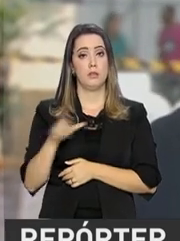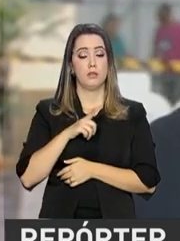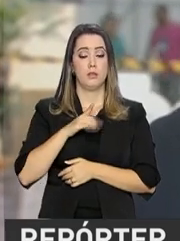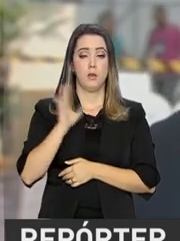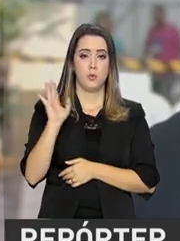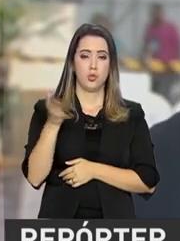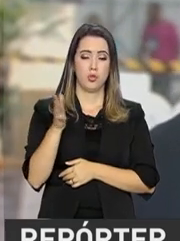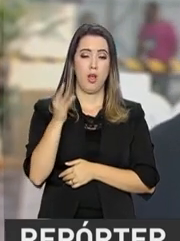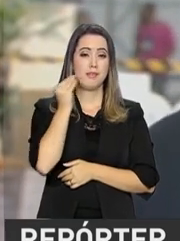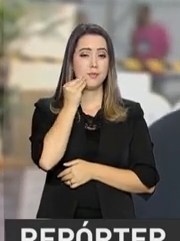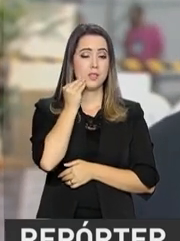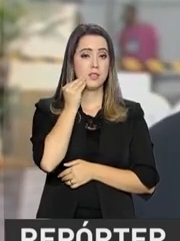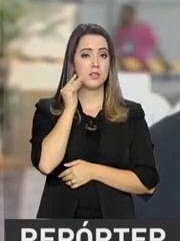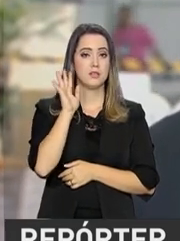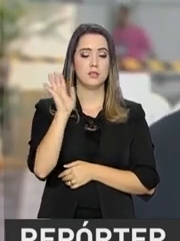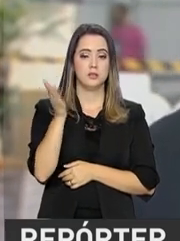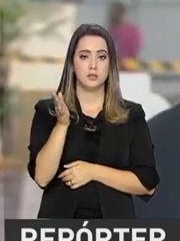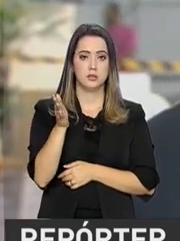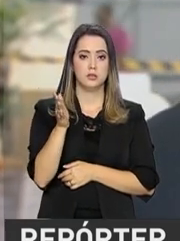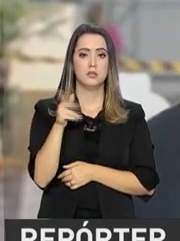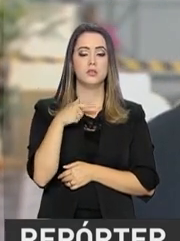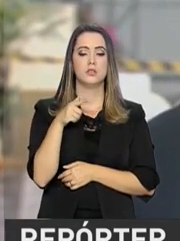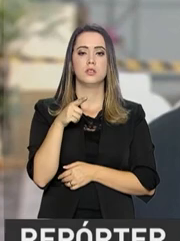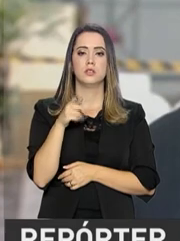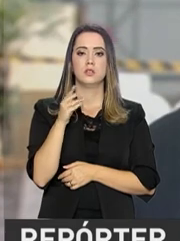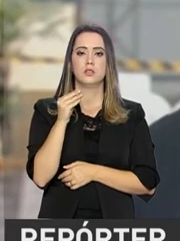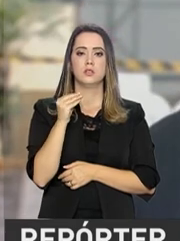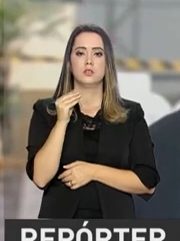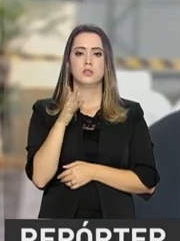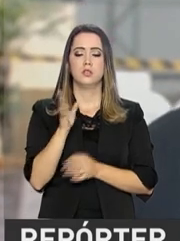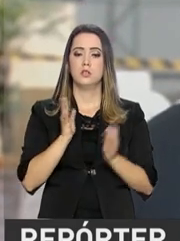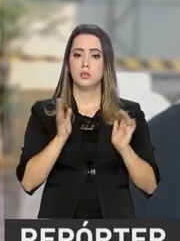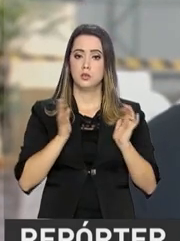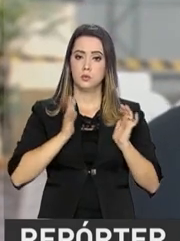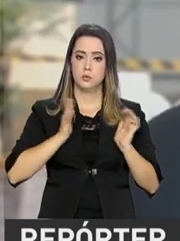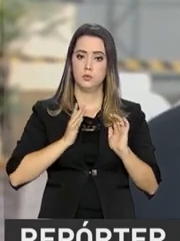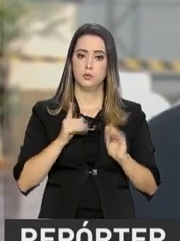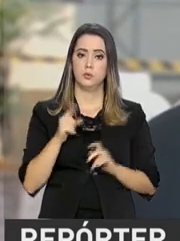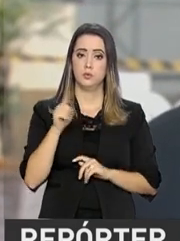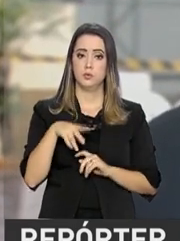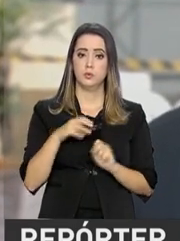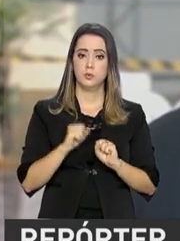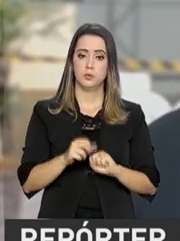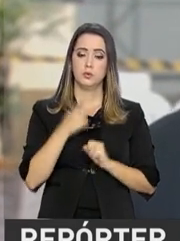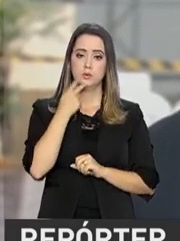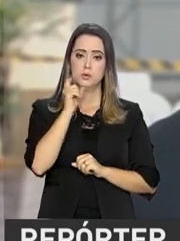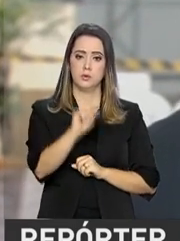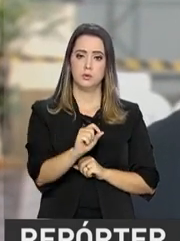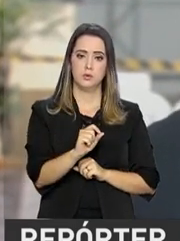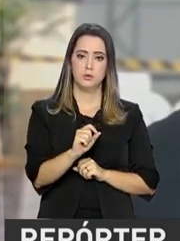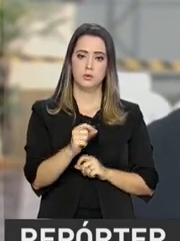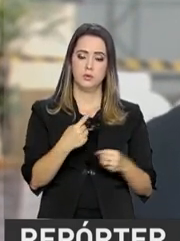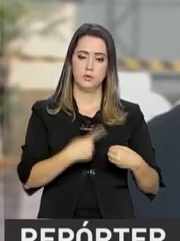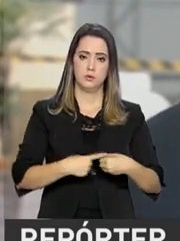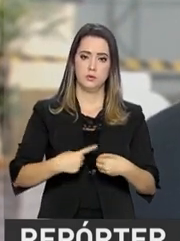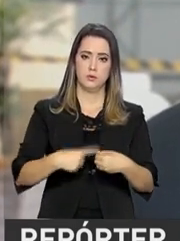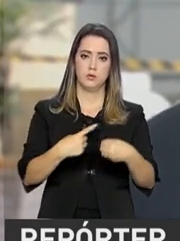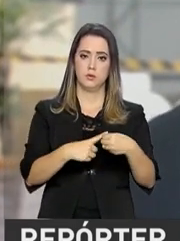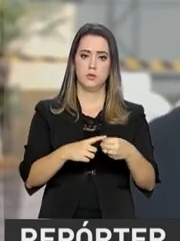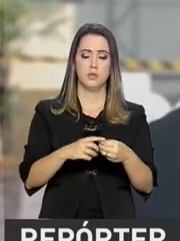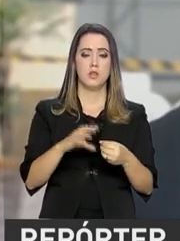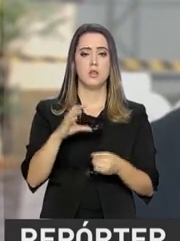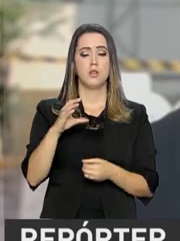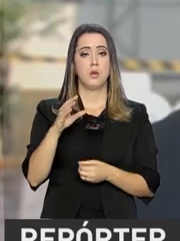aí assim experiências é bem assim eu diria ricas não podemos citar o caso da cidade da região de